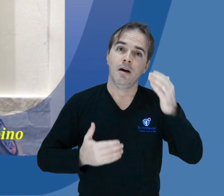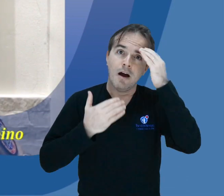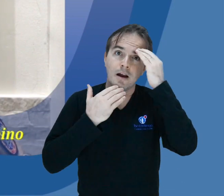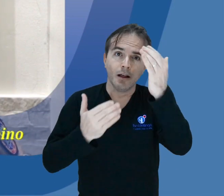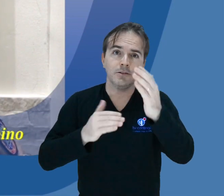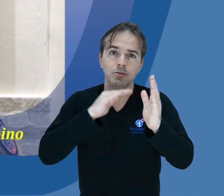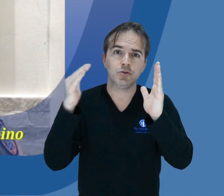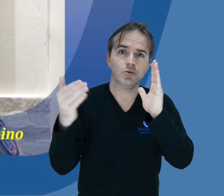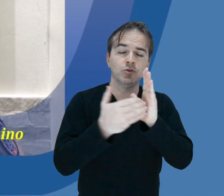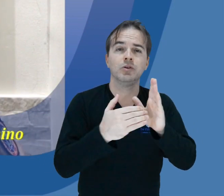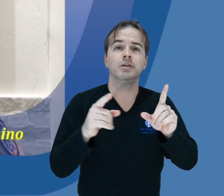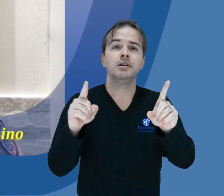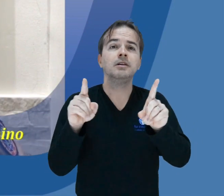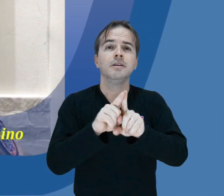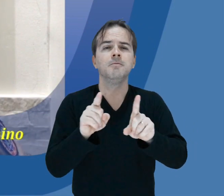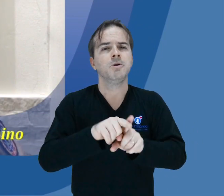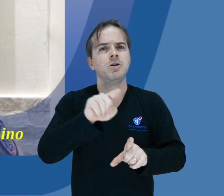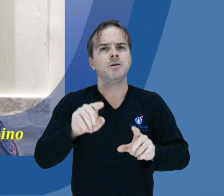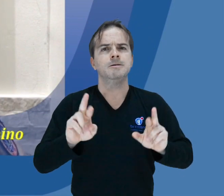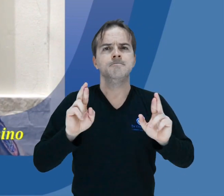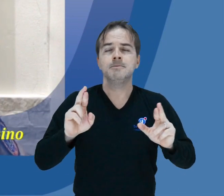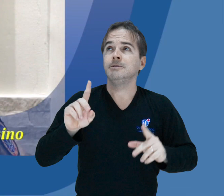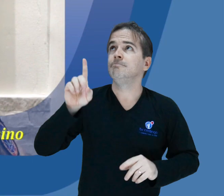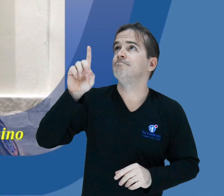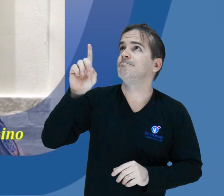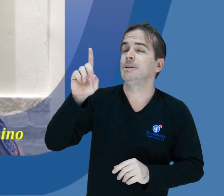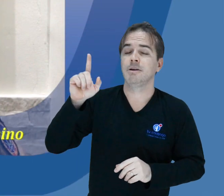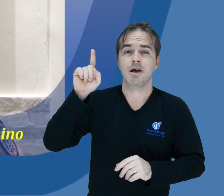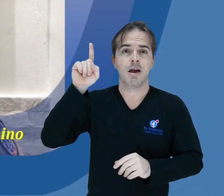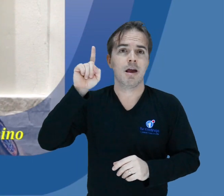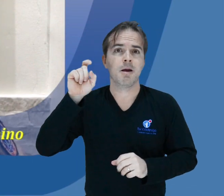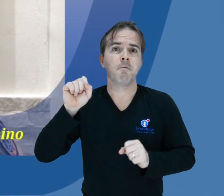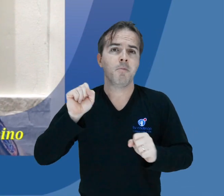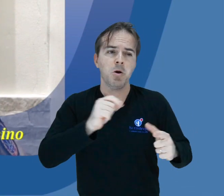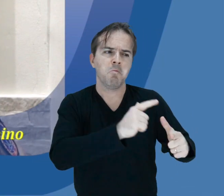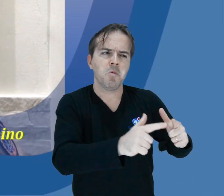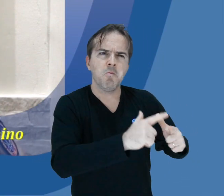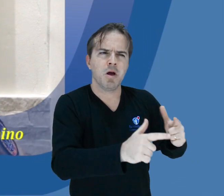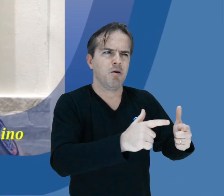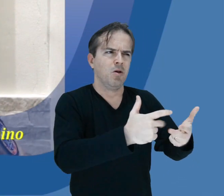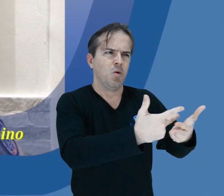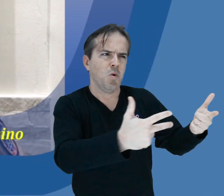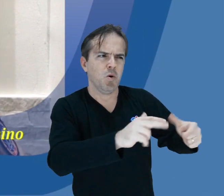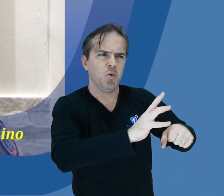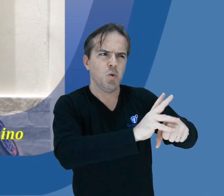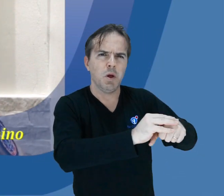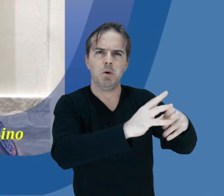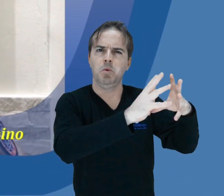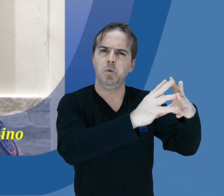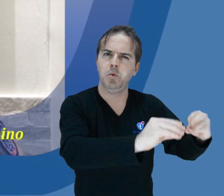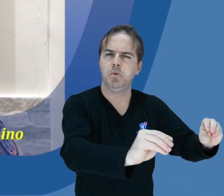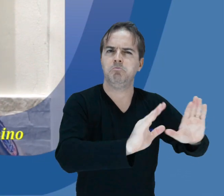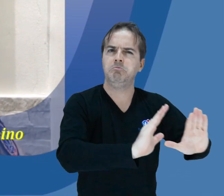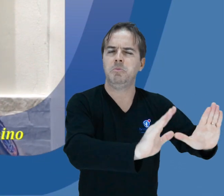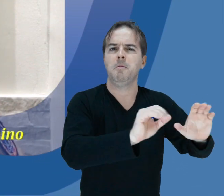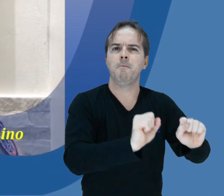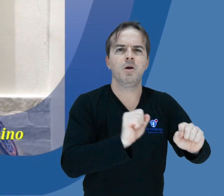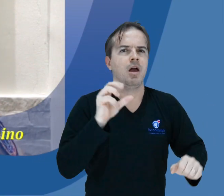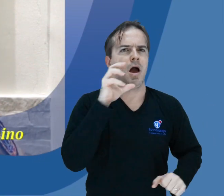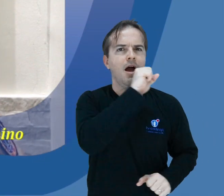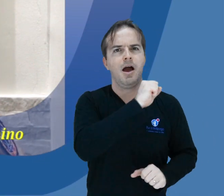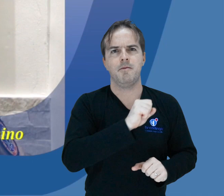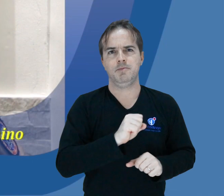Agradeço a todos e nós esperamos em Deus que esse problema, essa pandemia, possa se resolver o mais